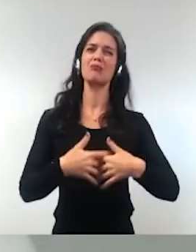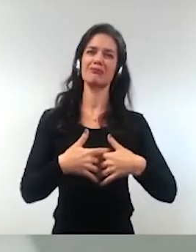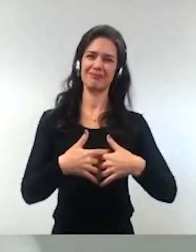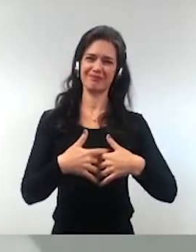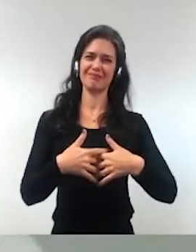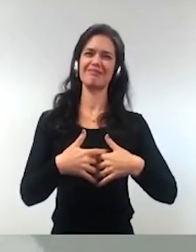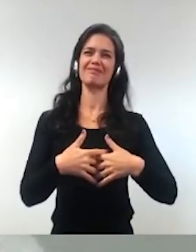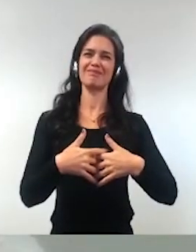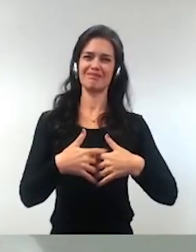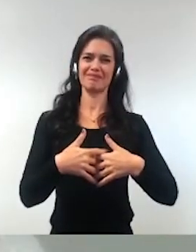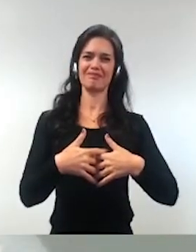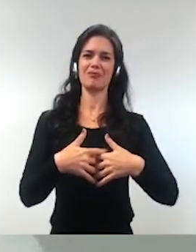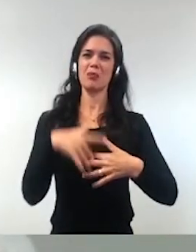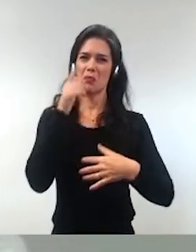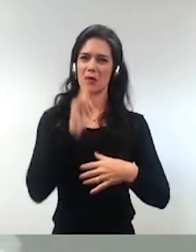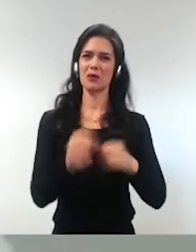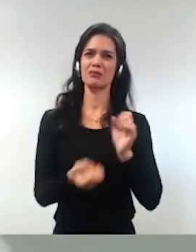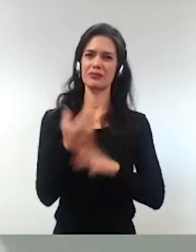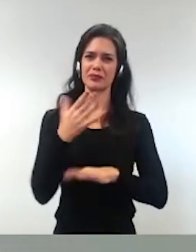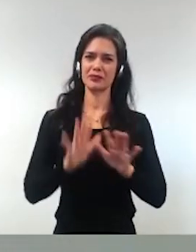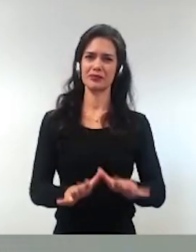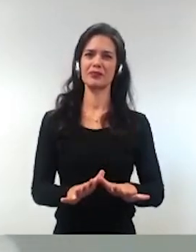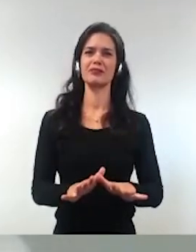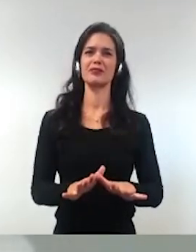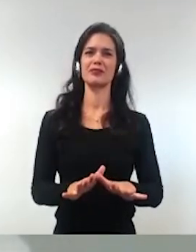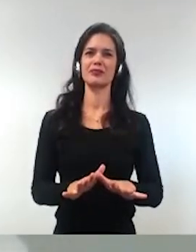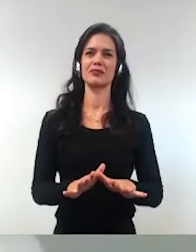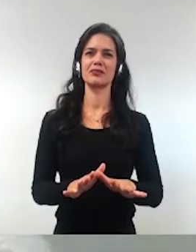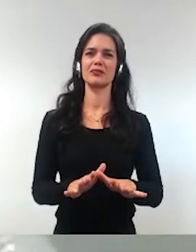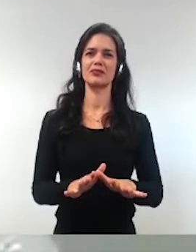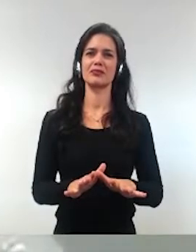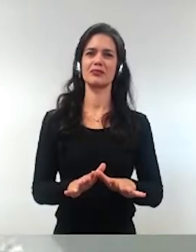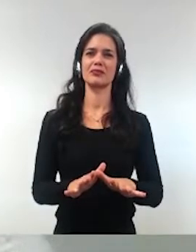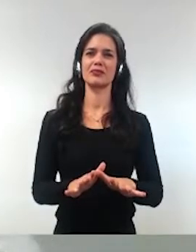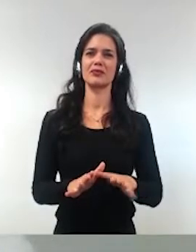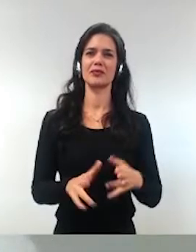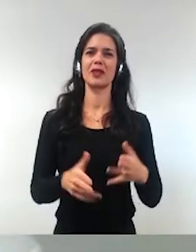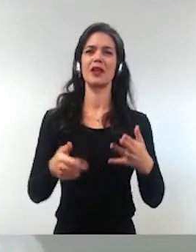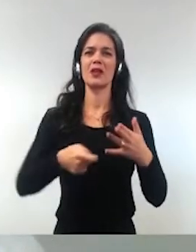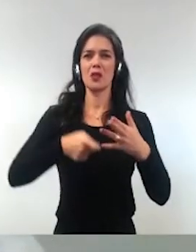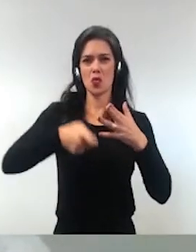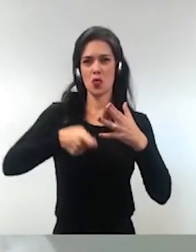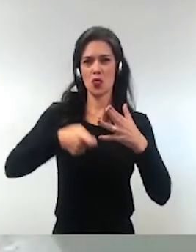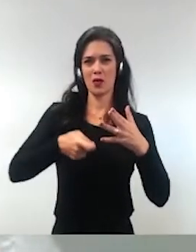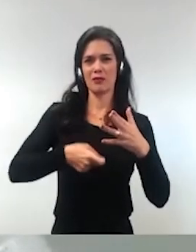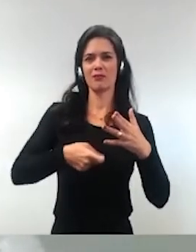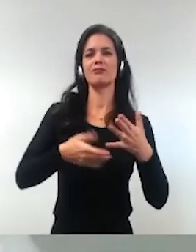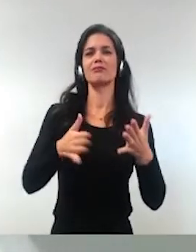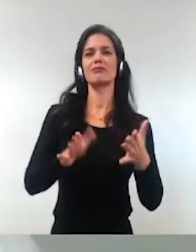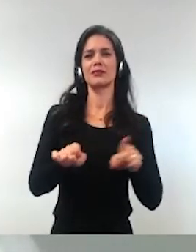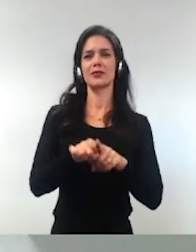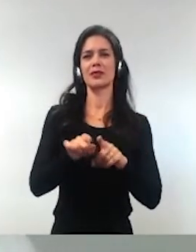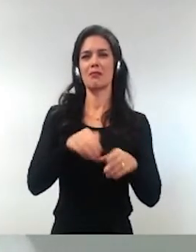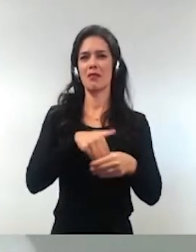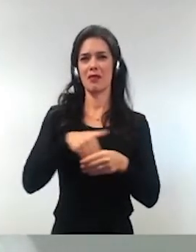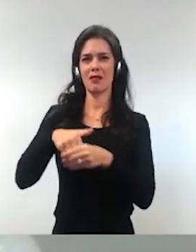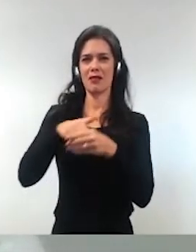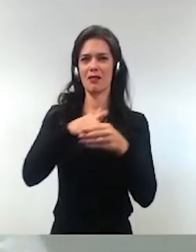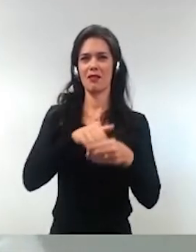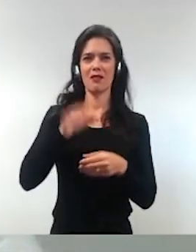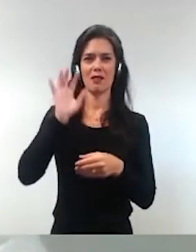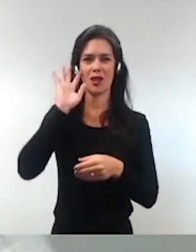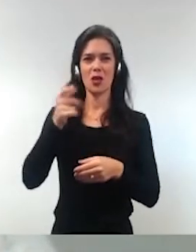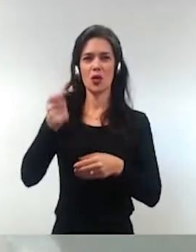sejam produzidas. Apenas de sentenças e acórdãos com esse nível de complexidade, a Justiça do Trabalho